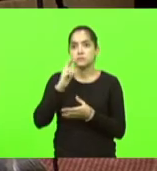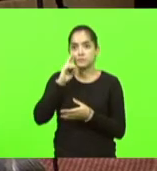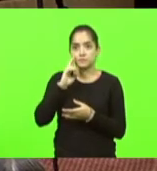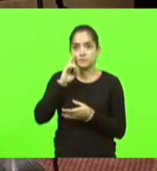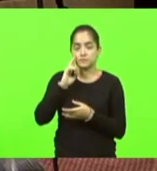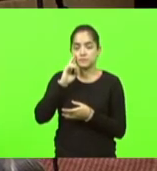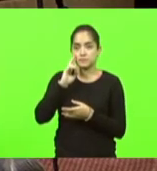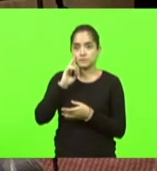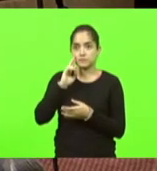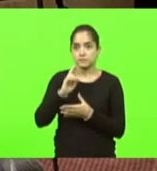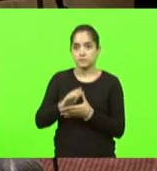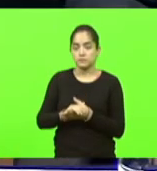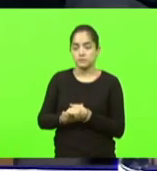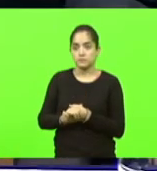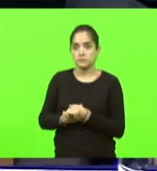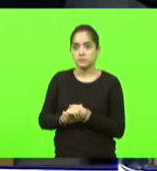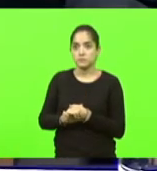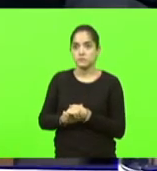é